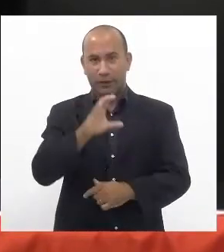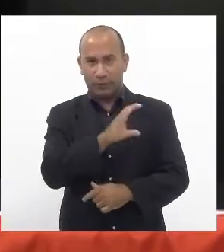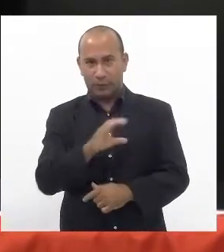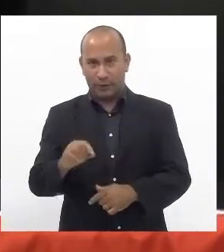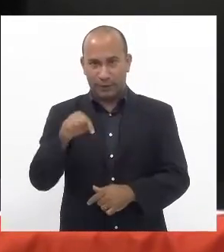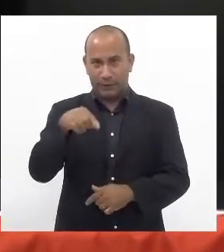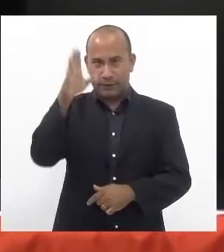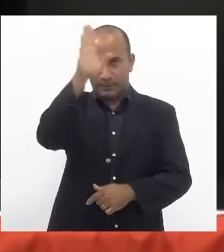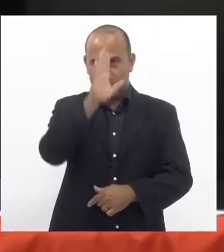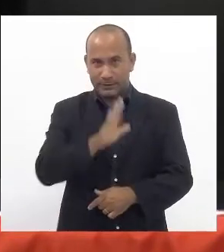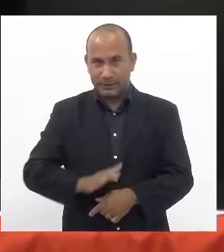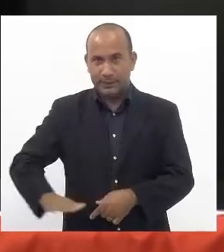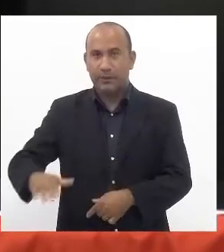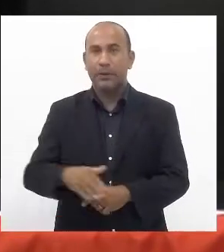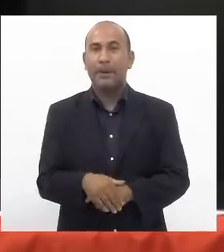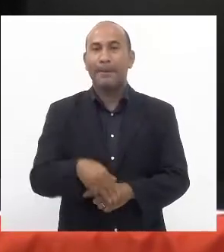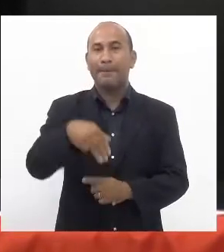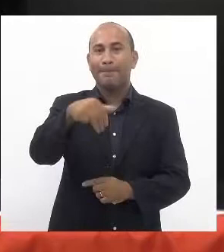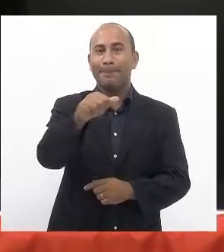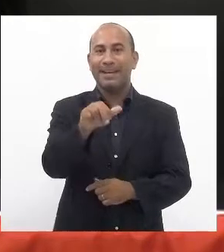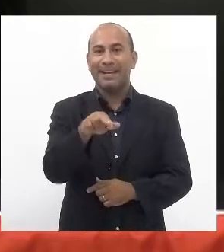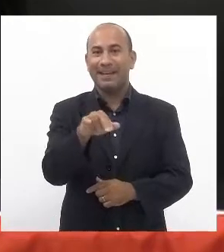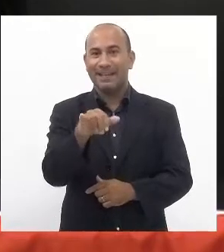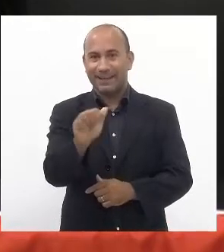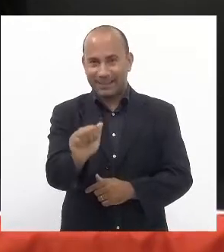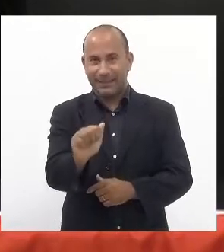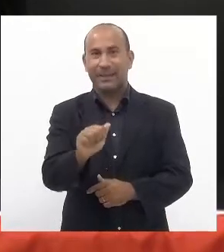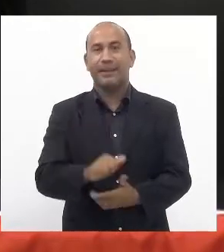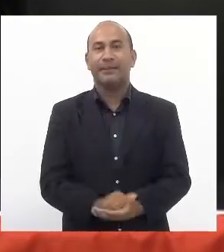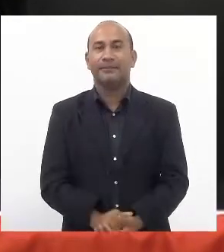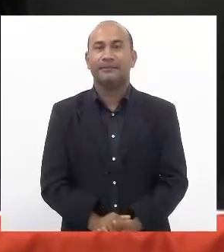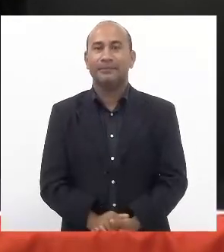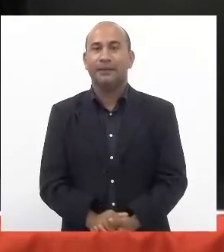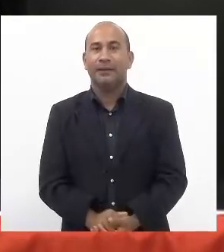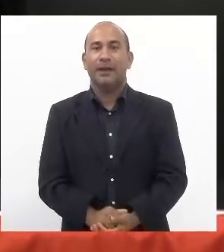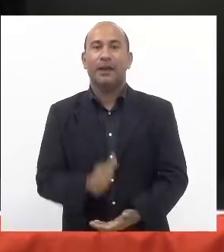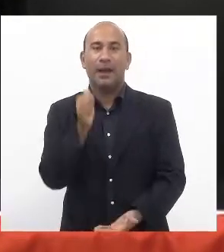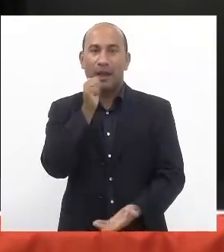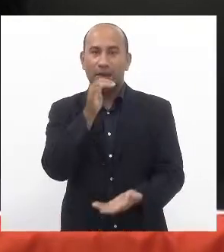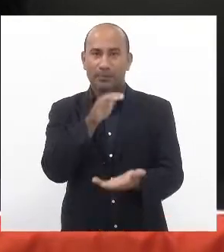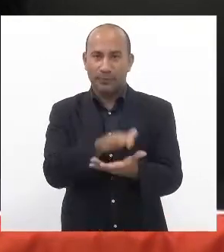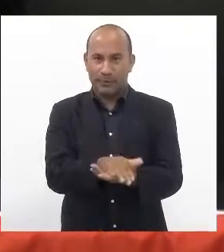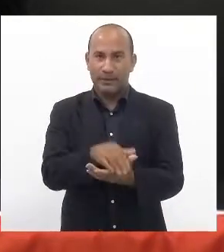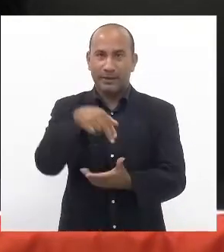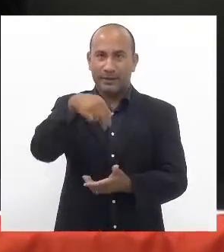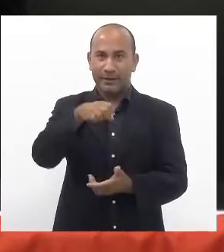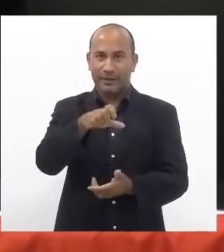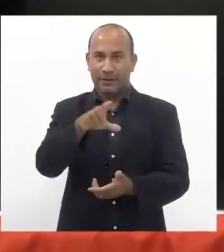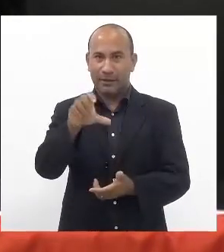da Maria Lúcia Mufarrege, esposa do Nelson Mufarrege,